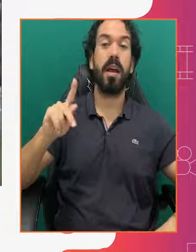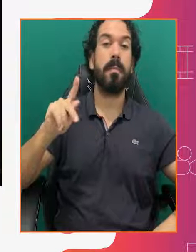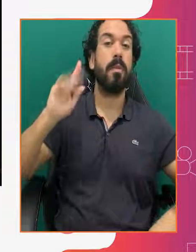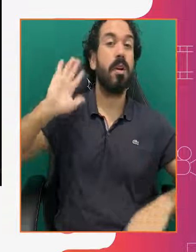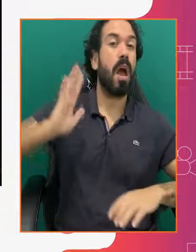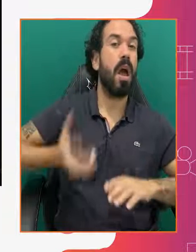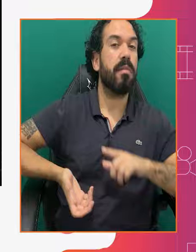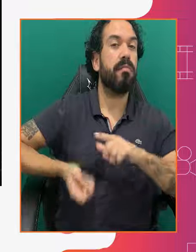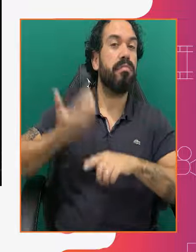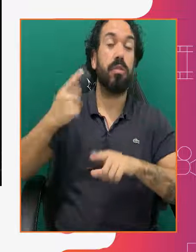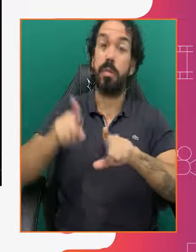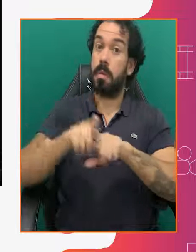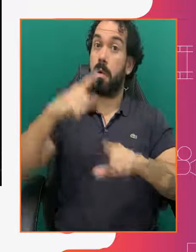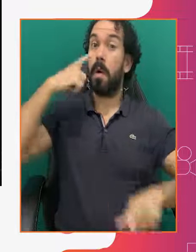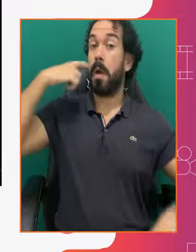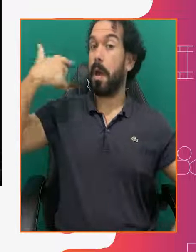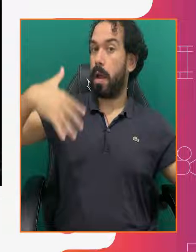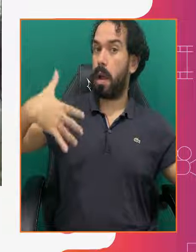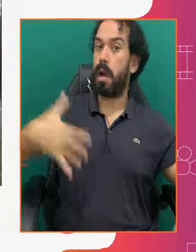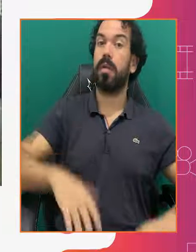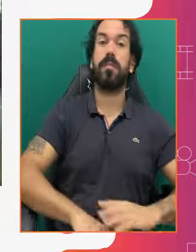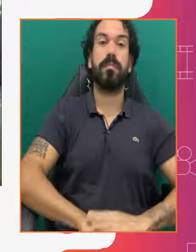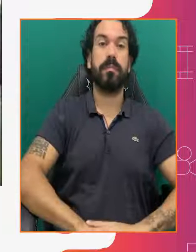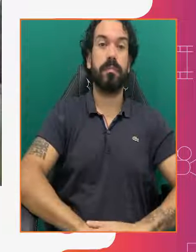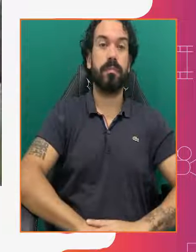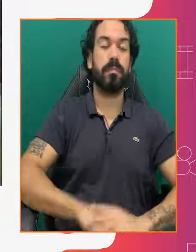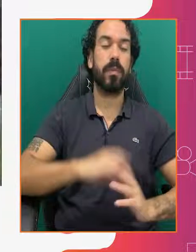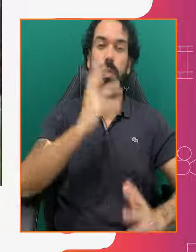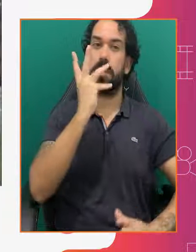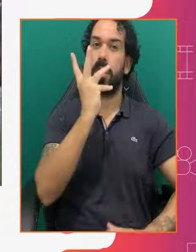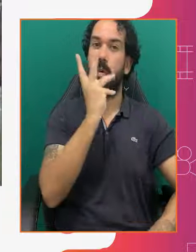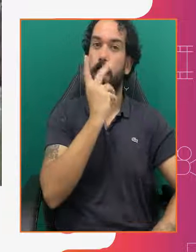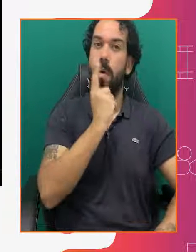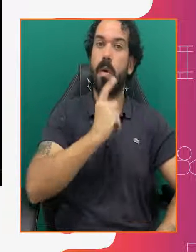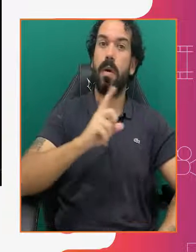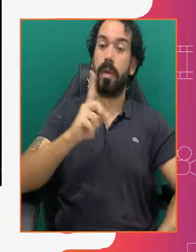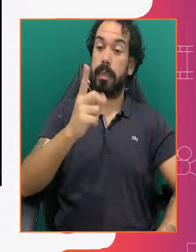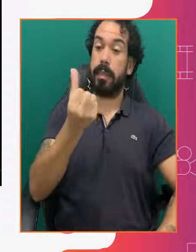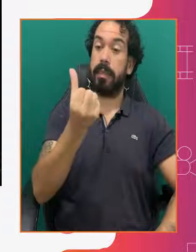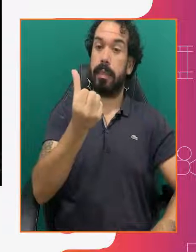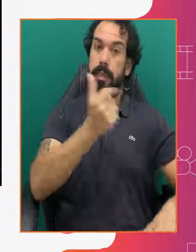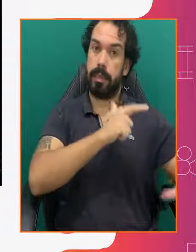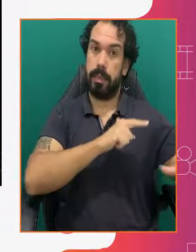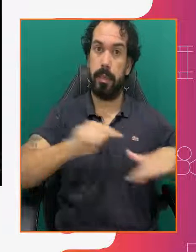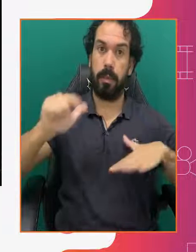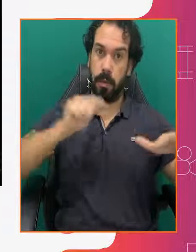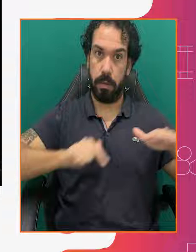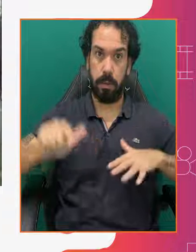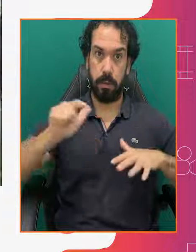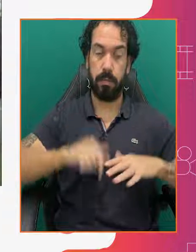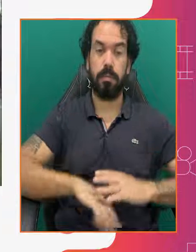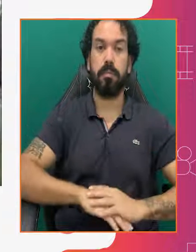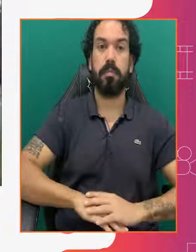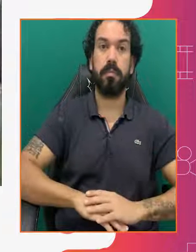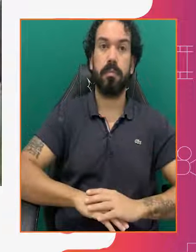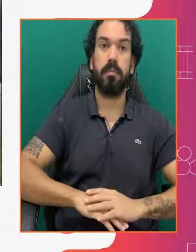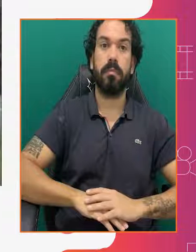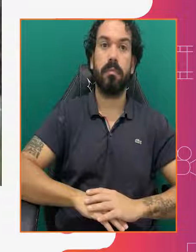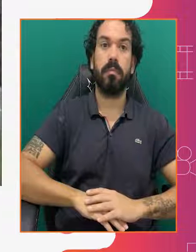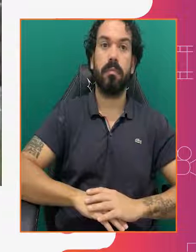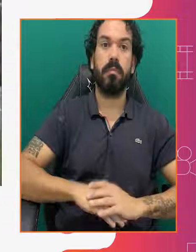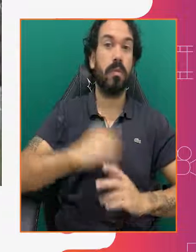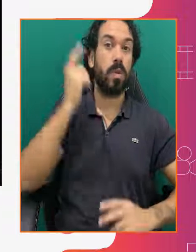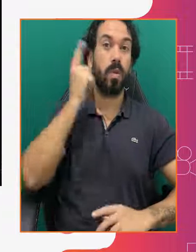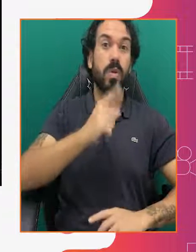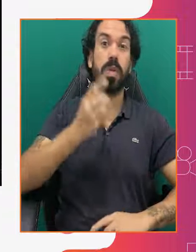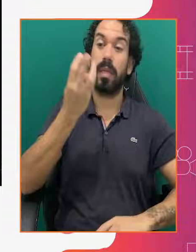já desenvolvidos e um dos mais caros da história. Ele levou cerca de 16 semanas e gerou